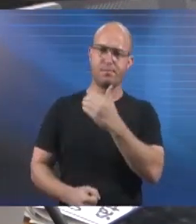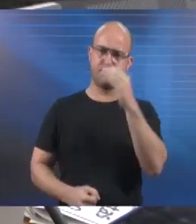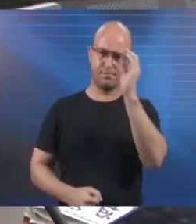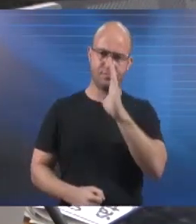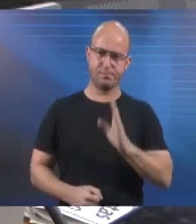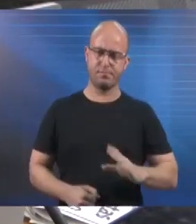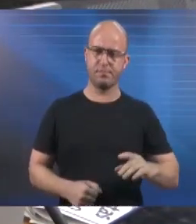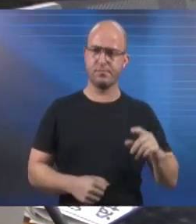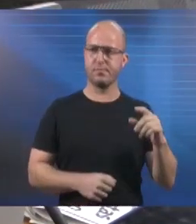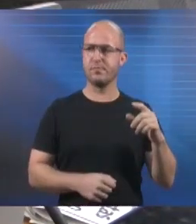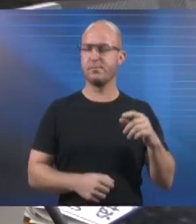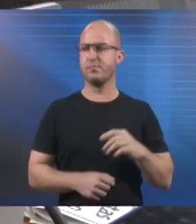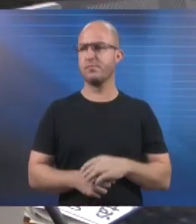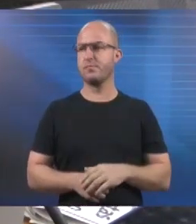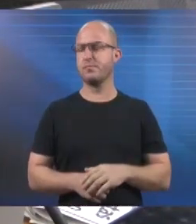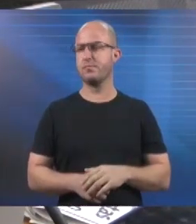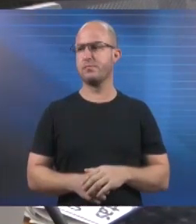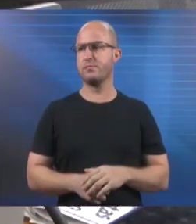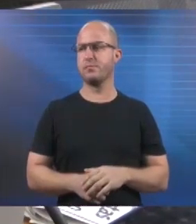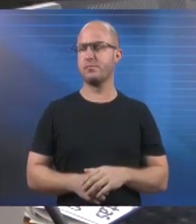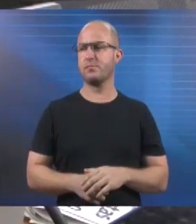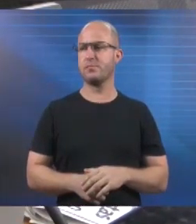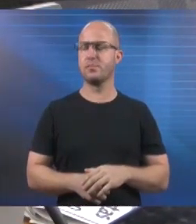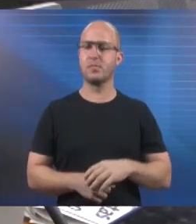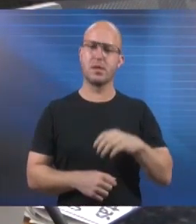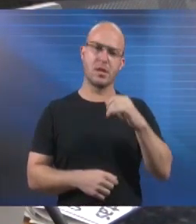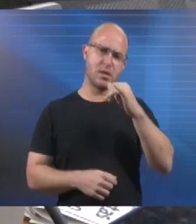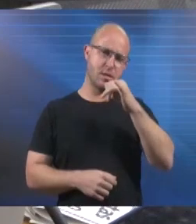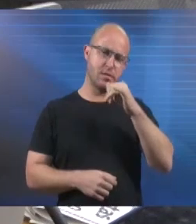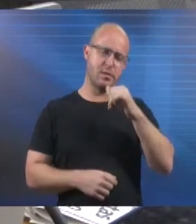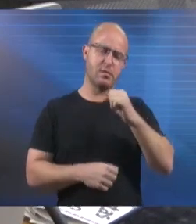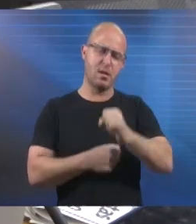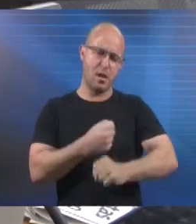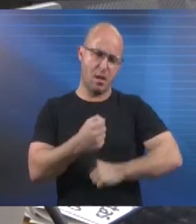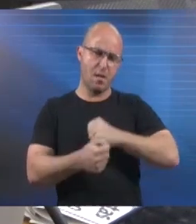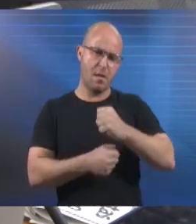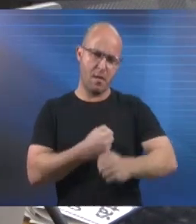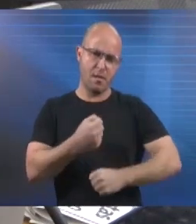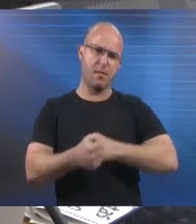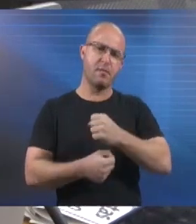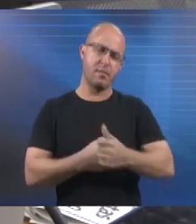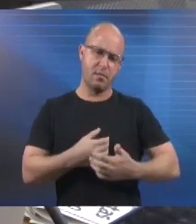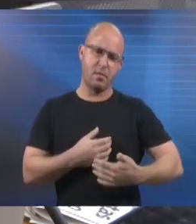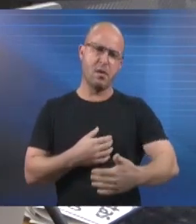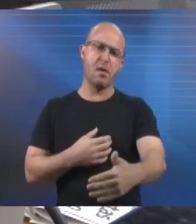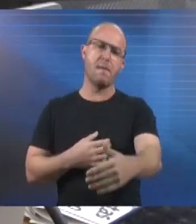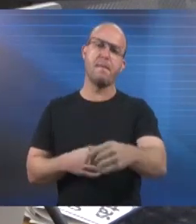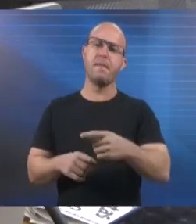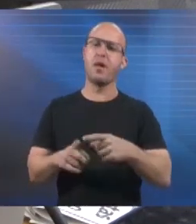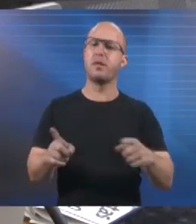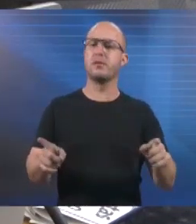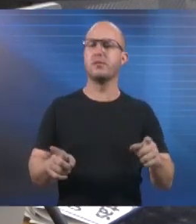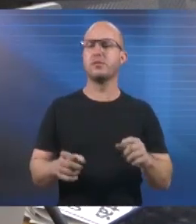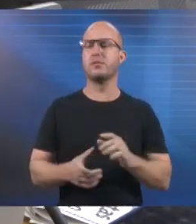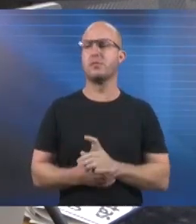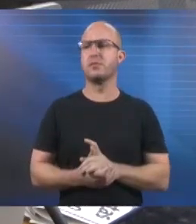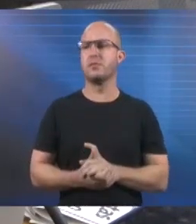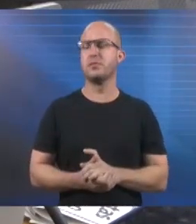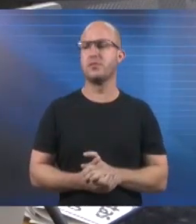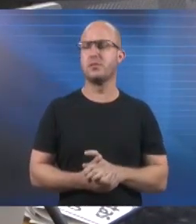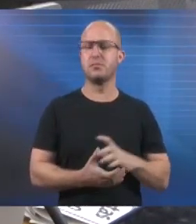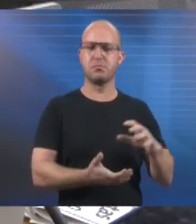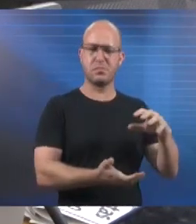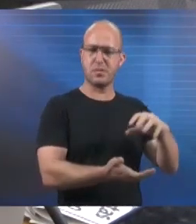terá energia por muitos anos mas essas